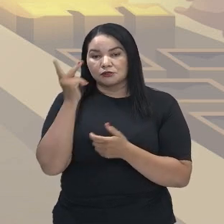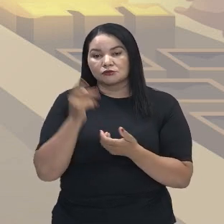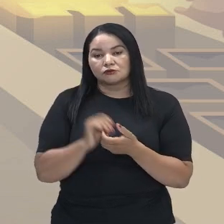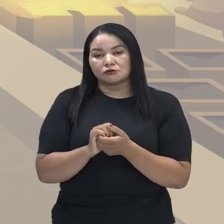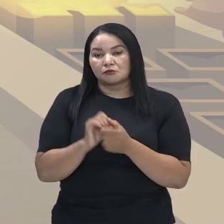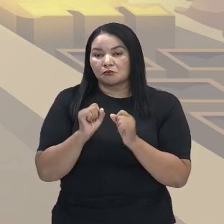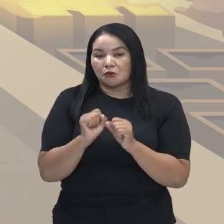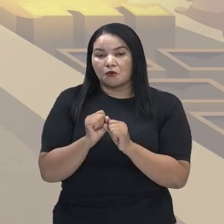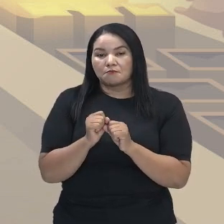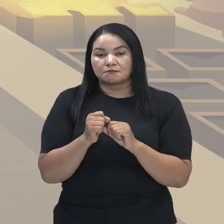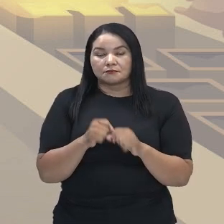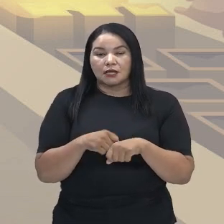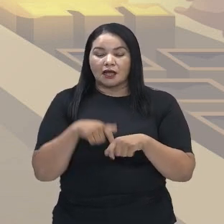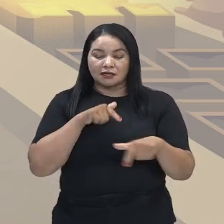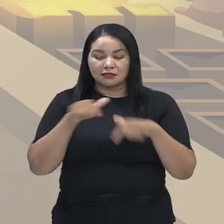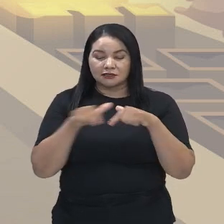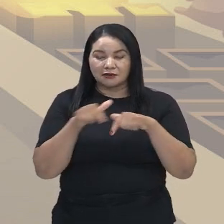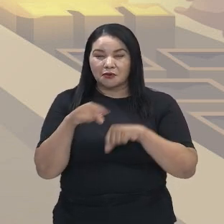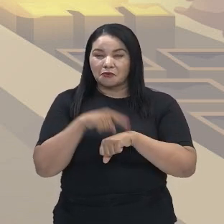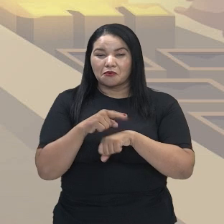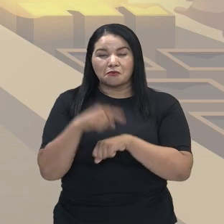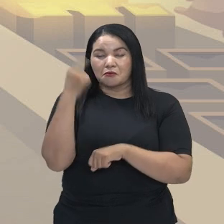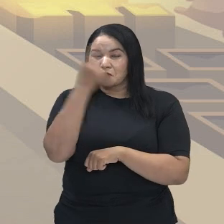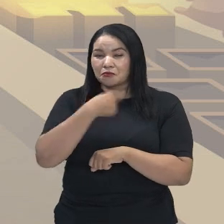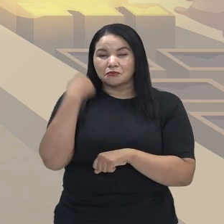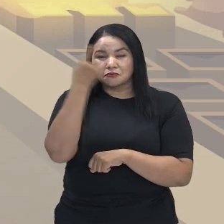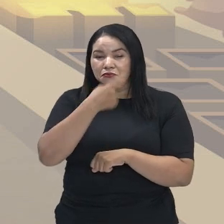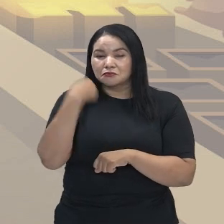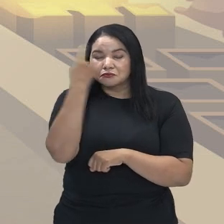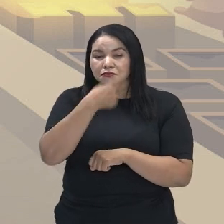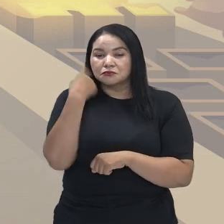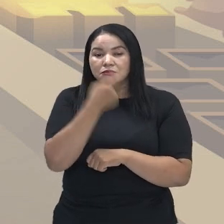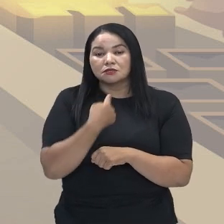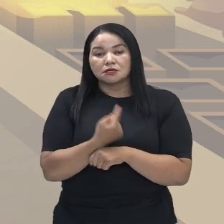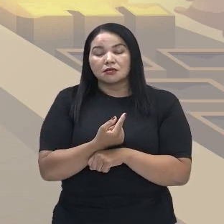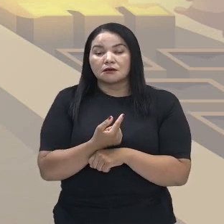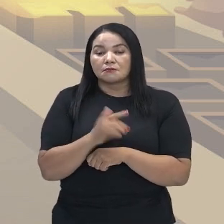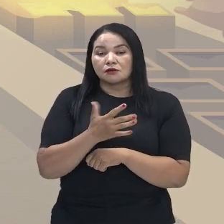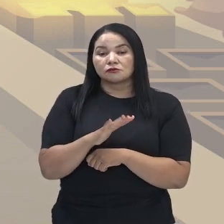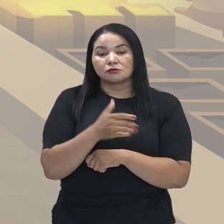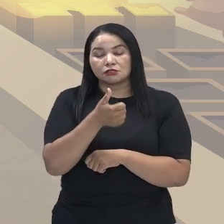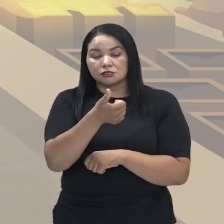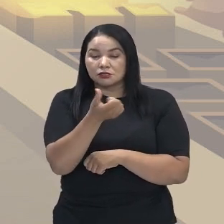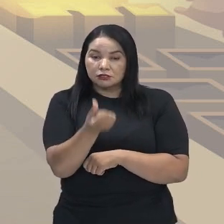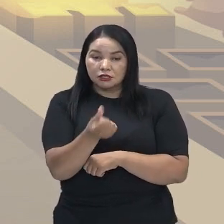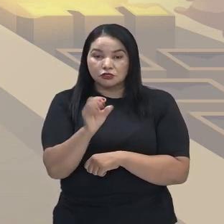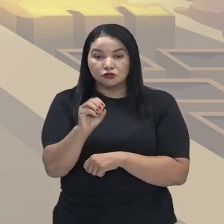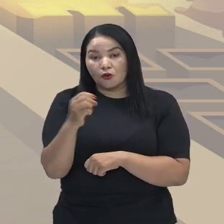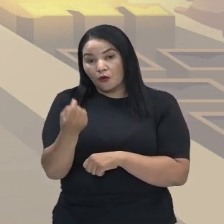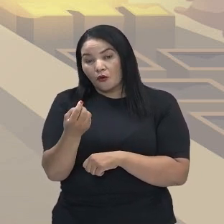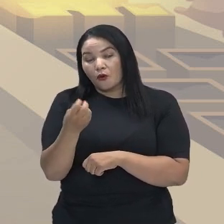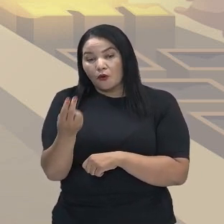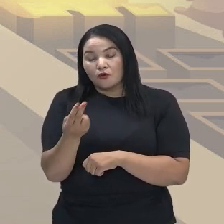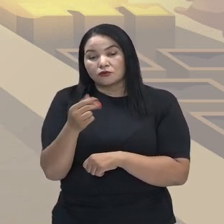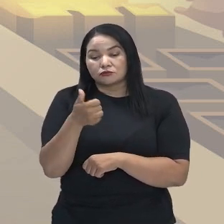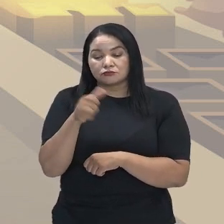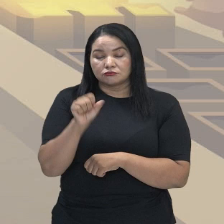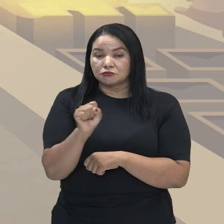a longas jornadas de trabalho, ficavam cerca de 16 a 18 horas por